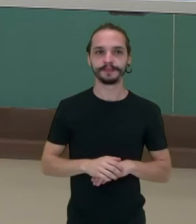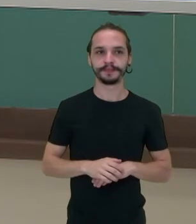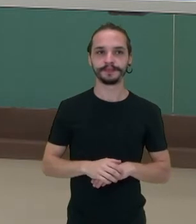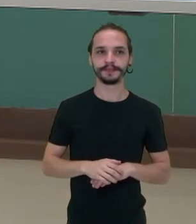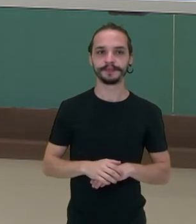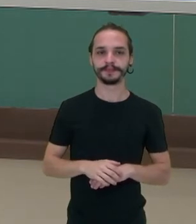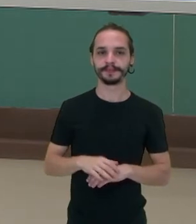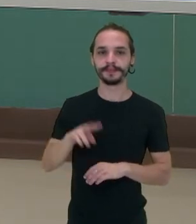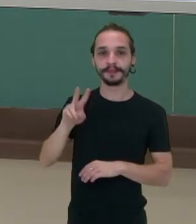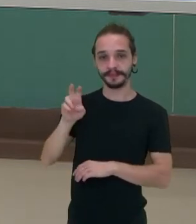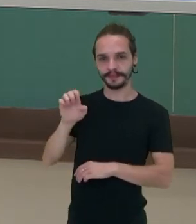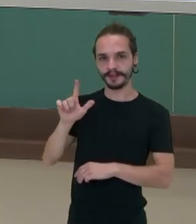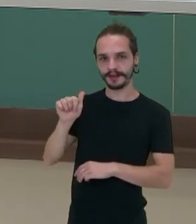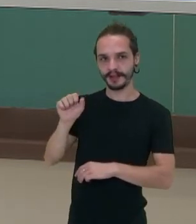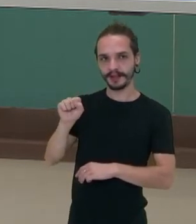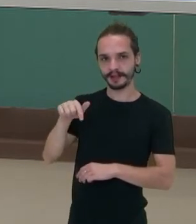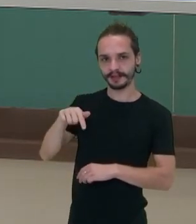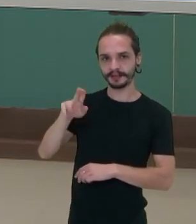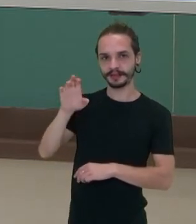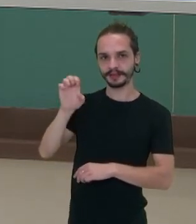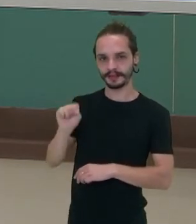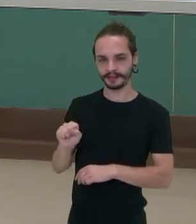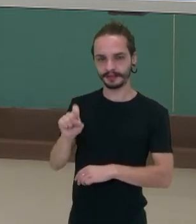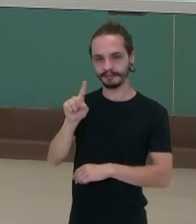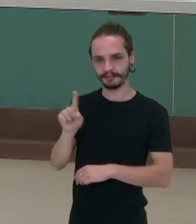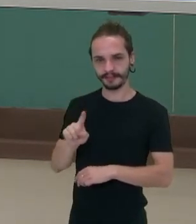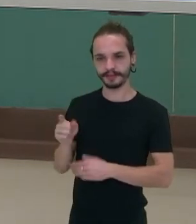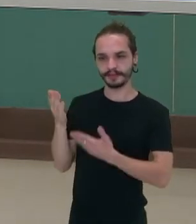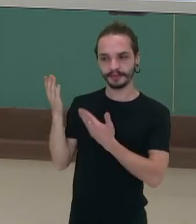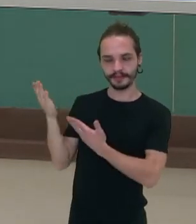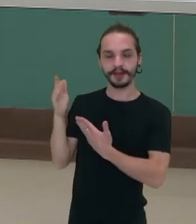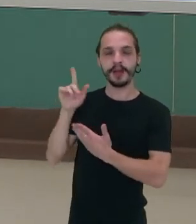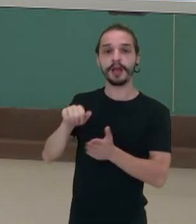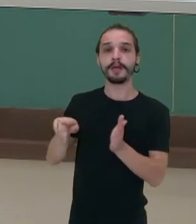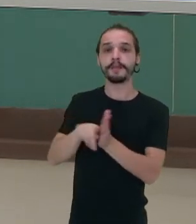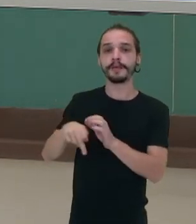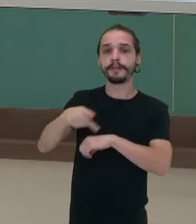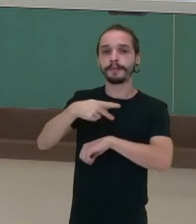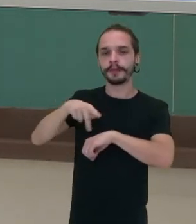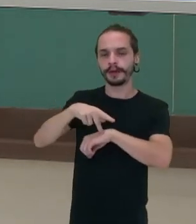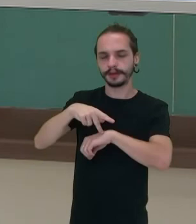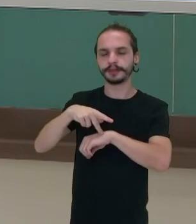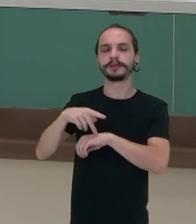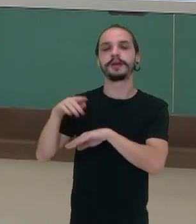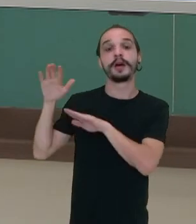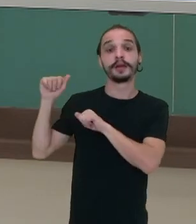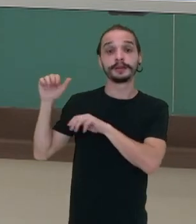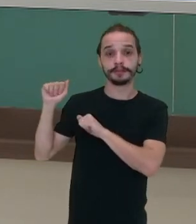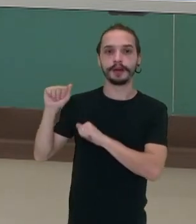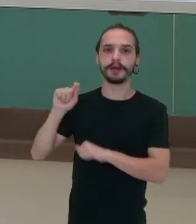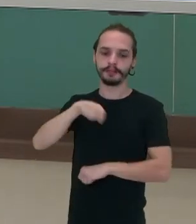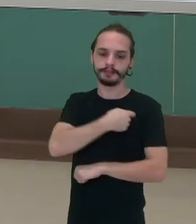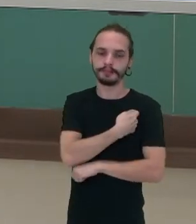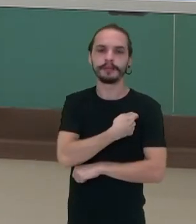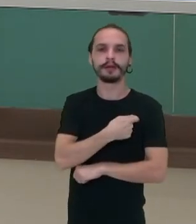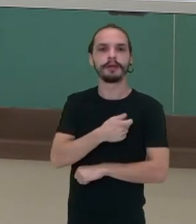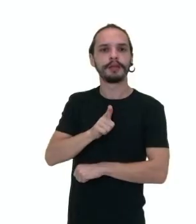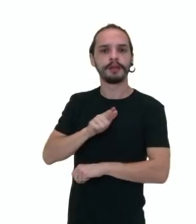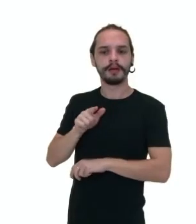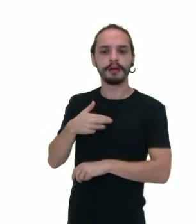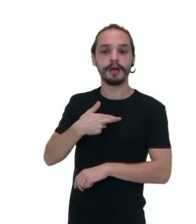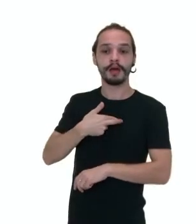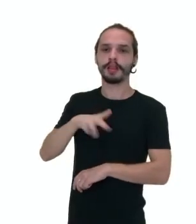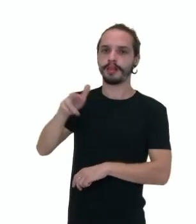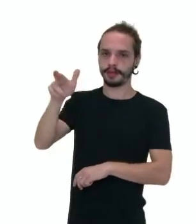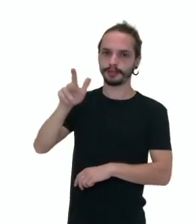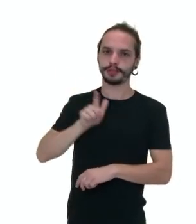Diego Velázquez, não tenho o que falar. Agora nós temos o barroco espanhol, muito religioso, barroco espanhol, e ele faz uma